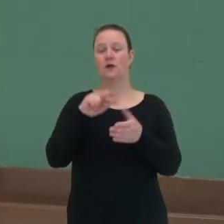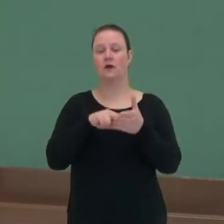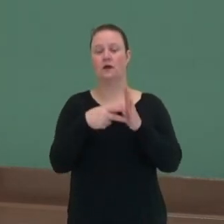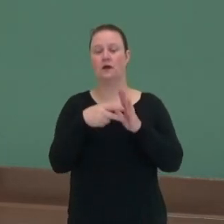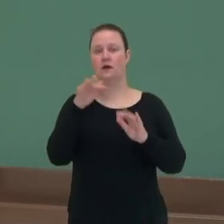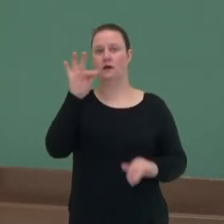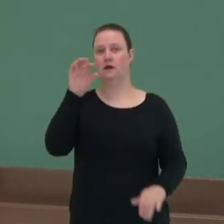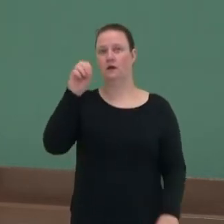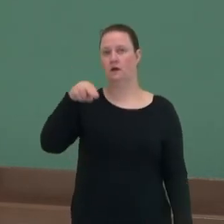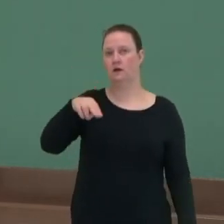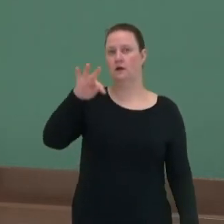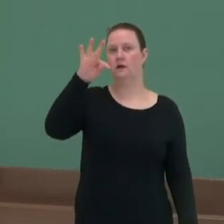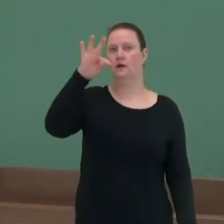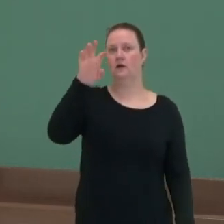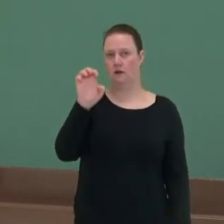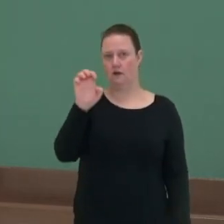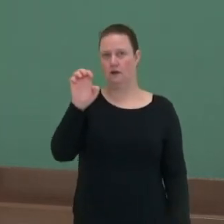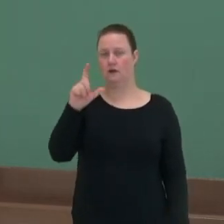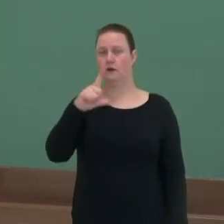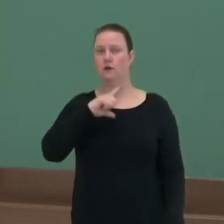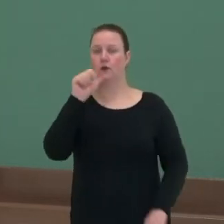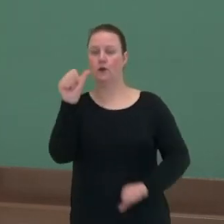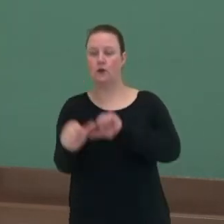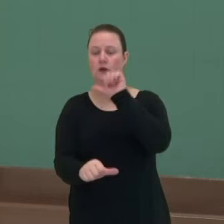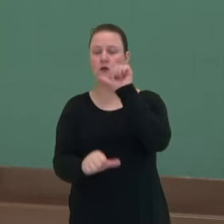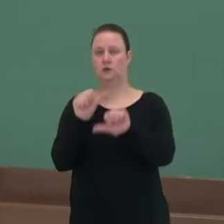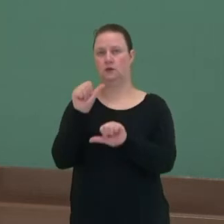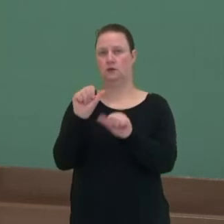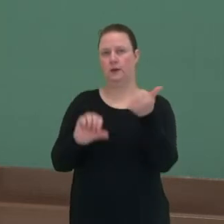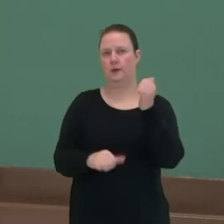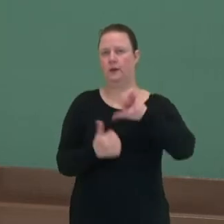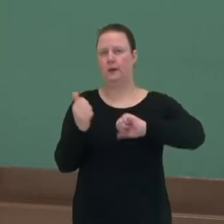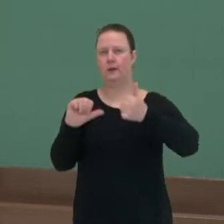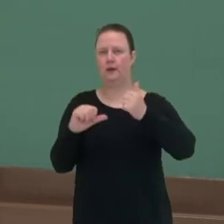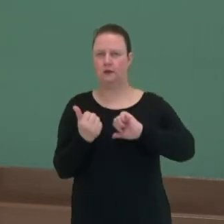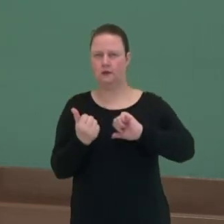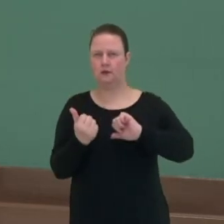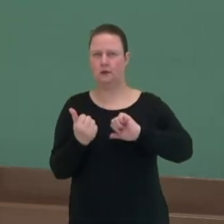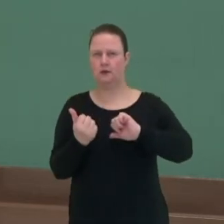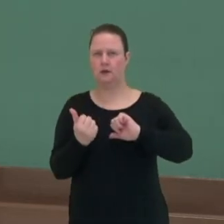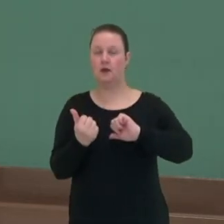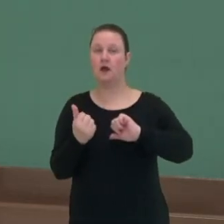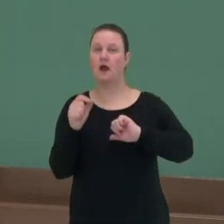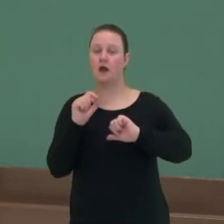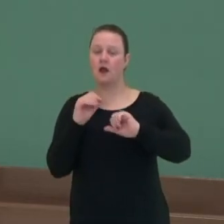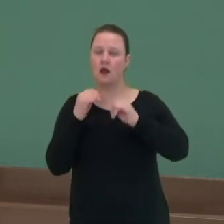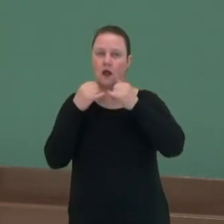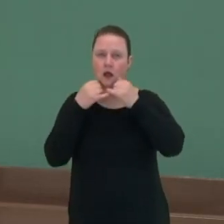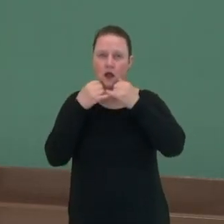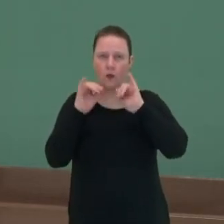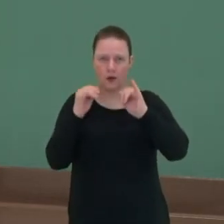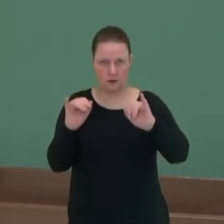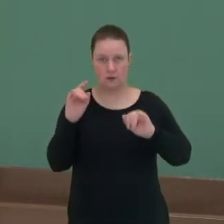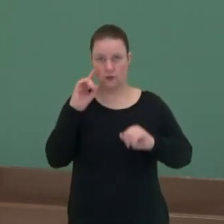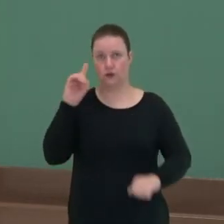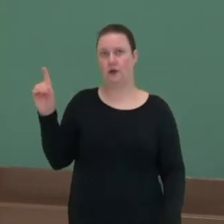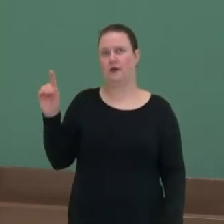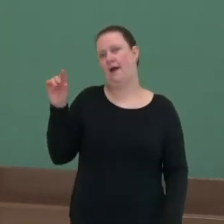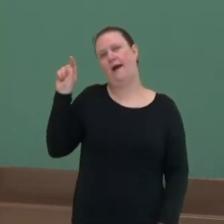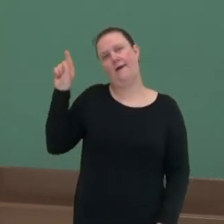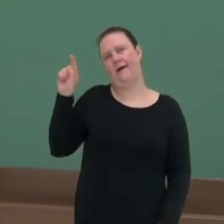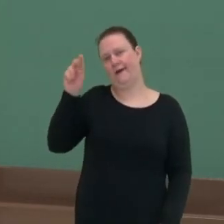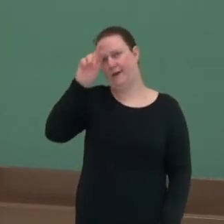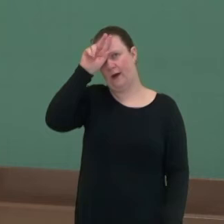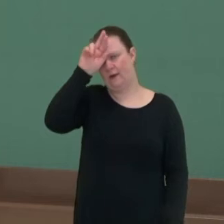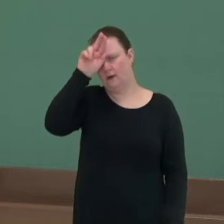na pilha eu tenho a transformação da energia química em energia. Nesse caso, alguém poderia ter